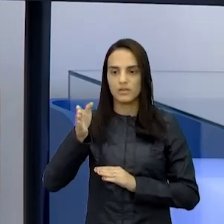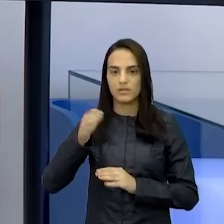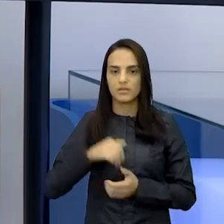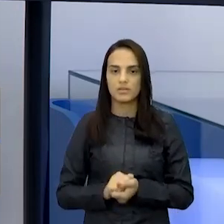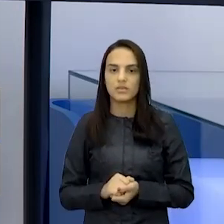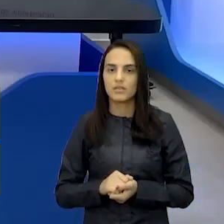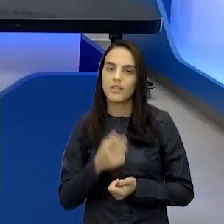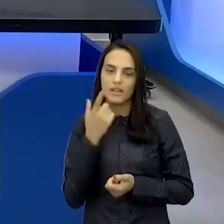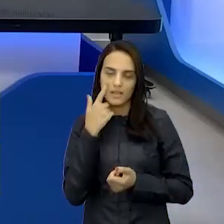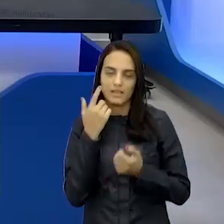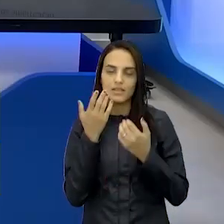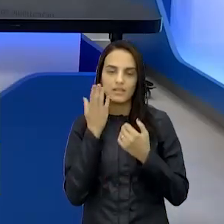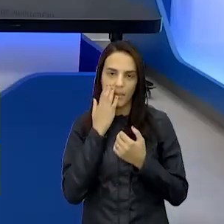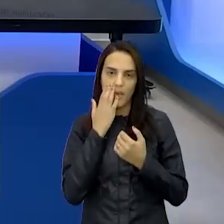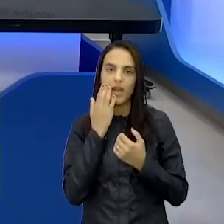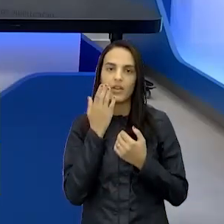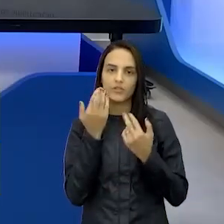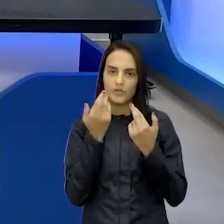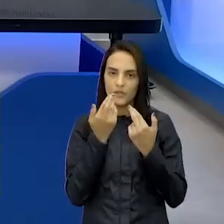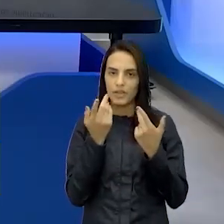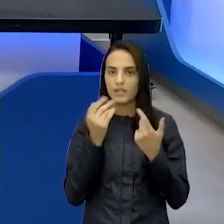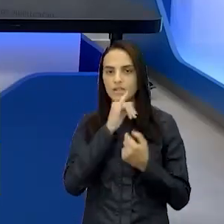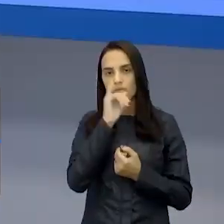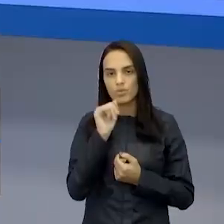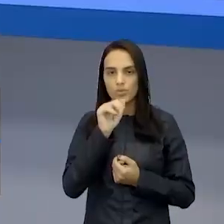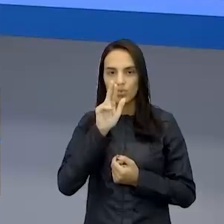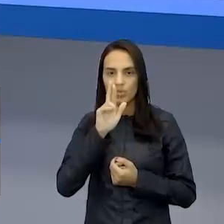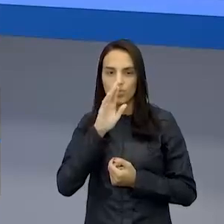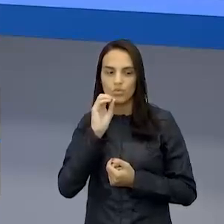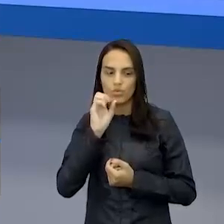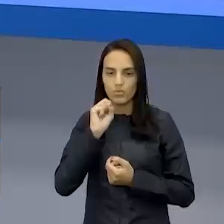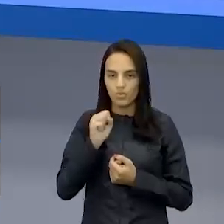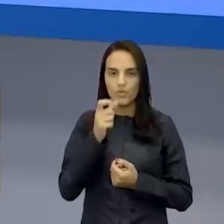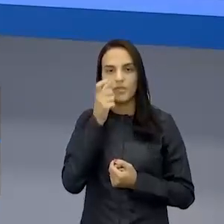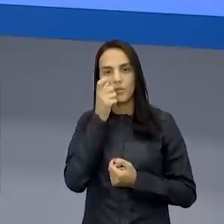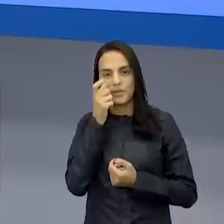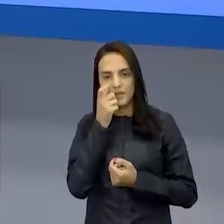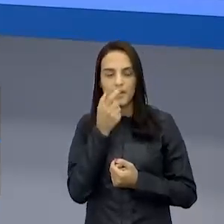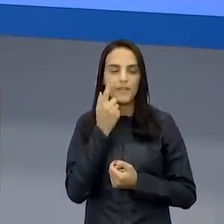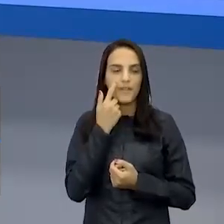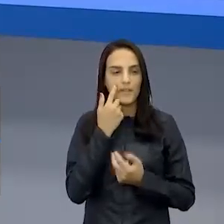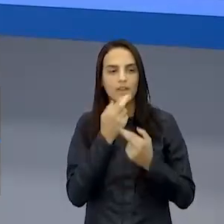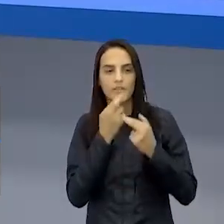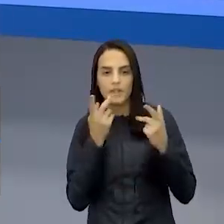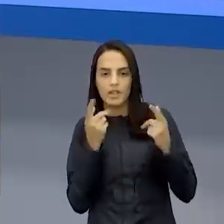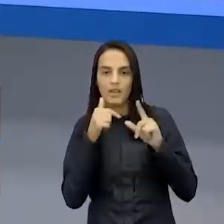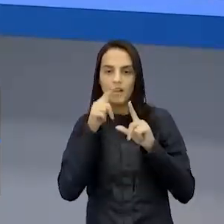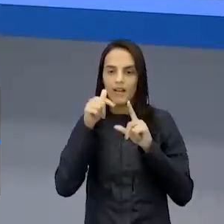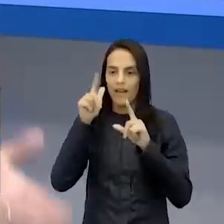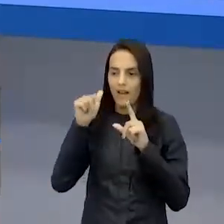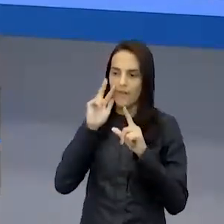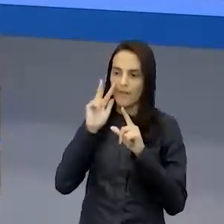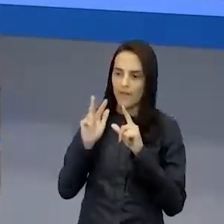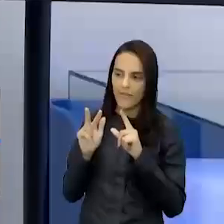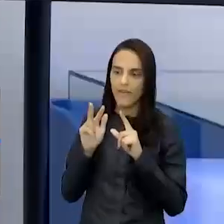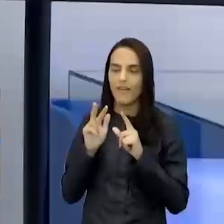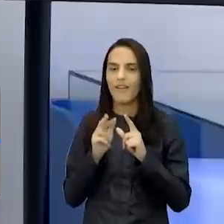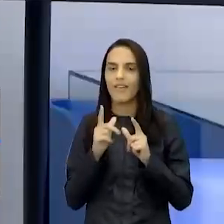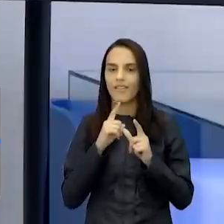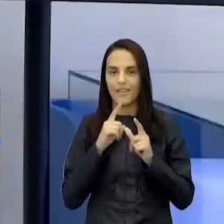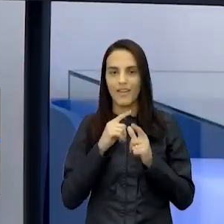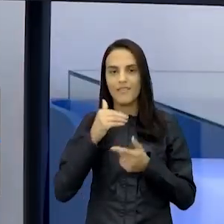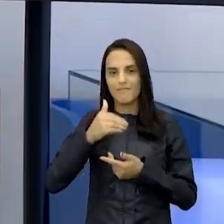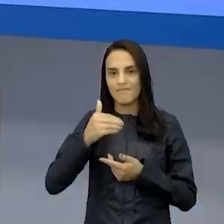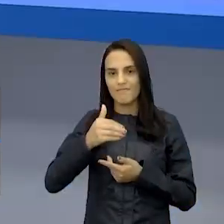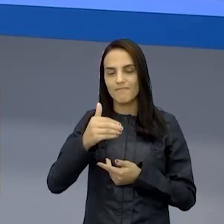Do juros. Então, através da planilha, vai fazer gráfico, vai observar e vai ver a diferença e vai pensar em toda essa coisa de prestação.